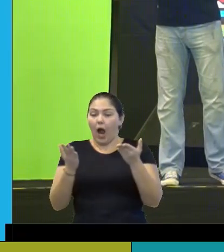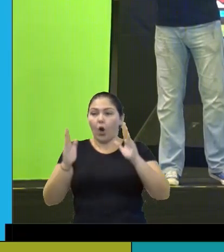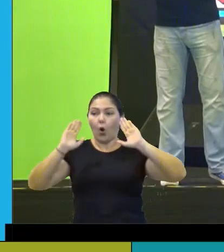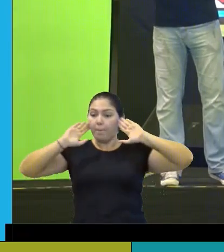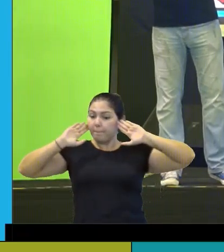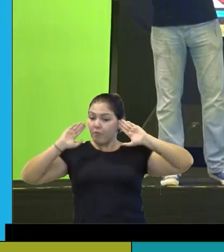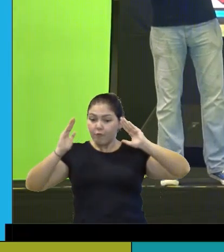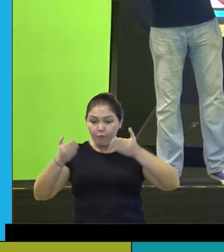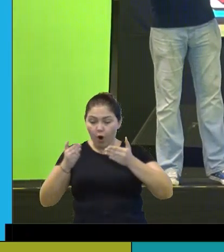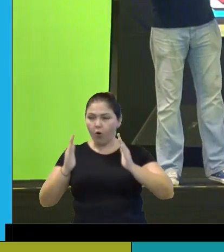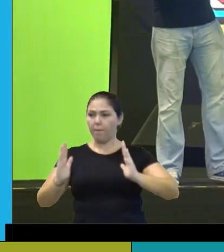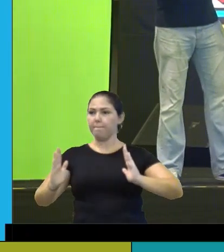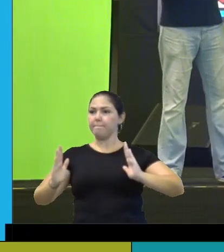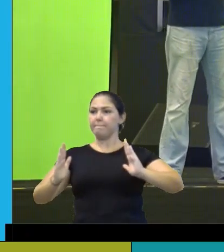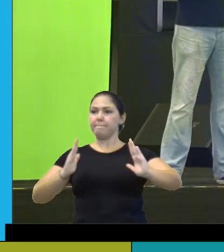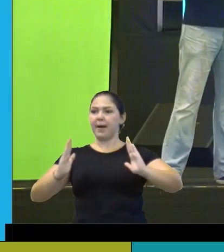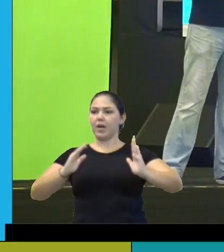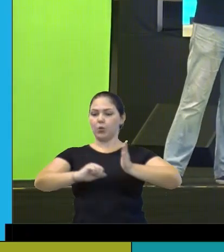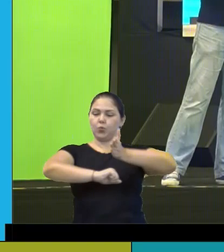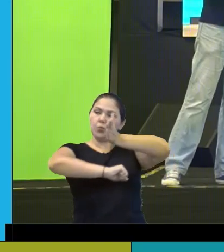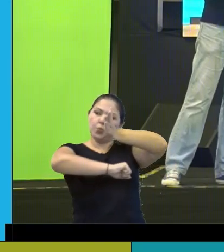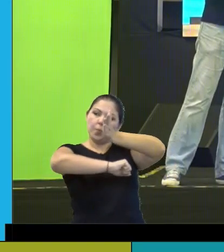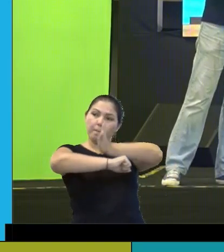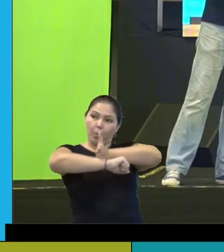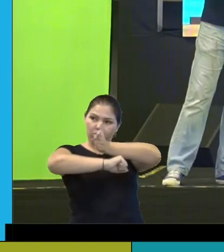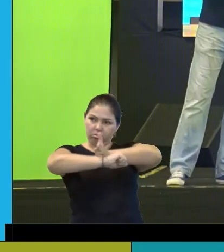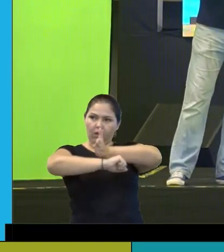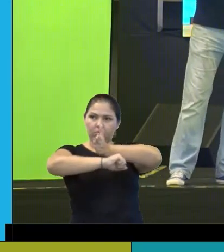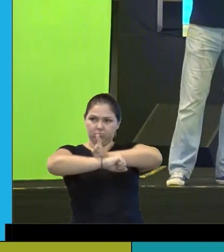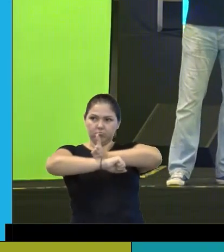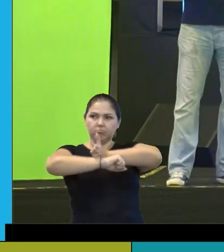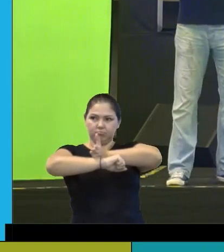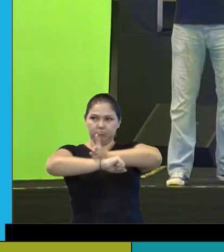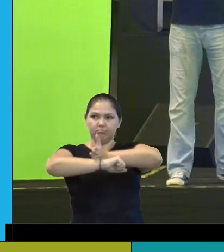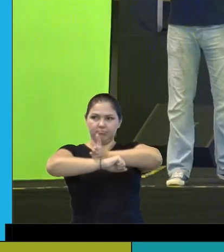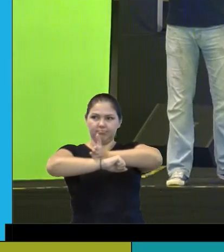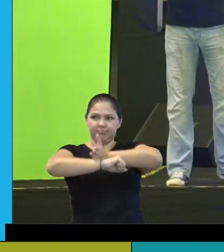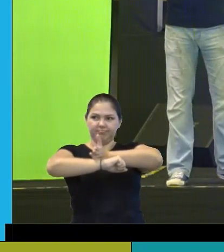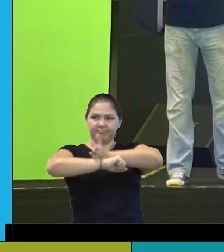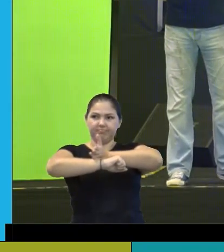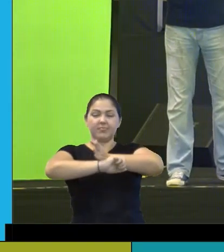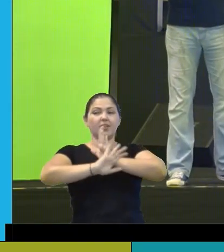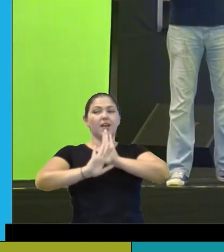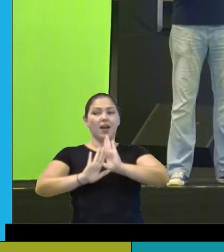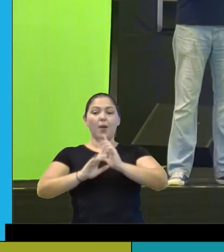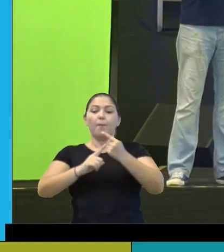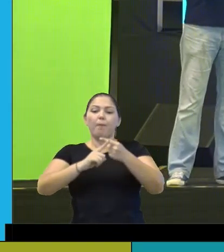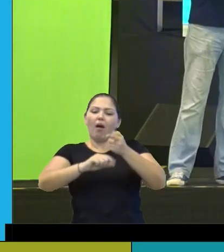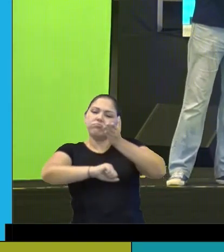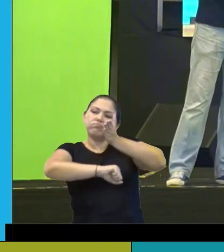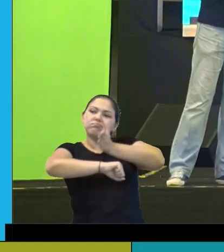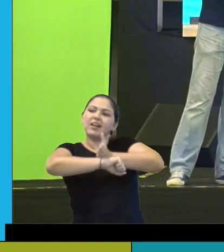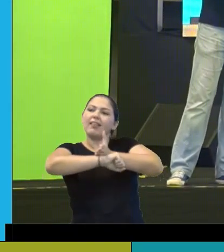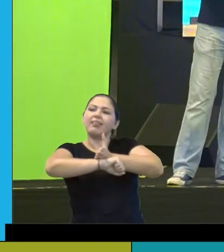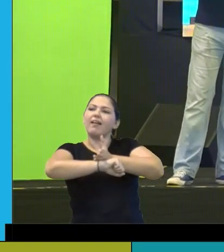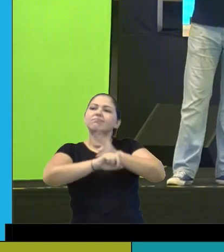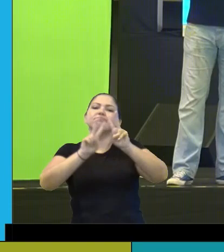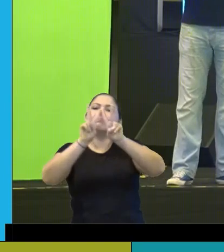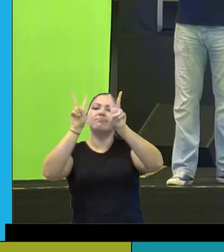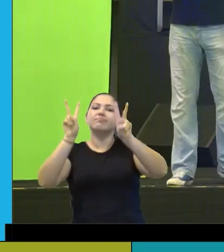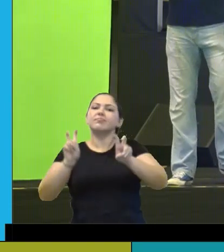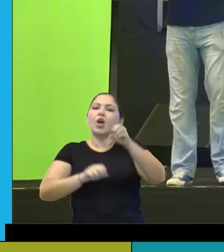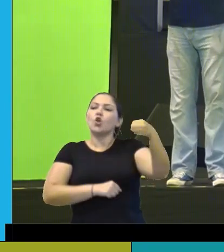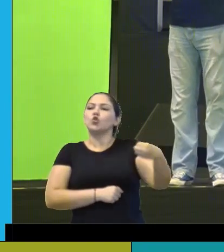período moderno, pois a modernidade ela nos traz um fato novo. O fato novo que